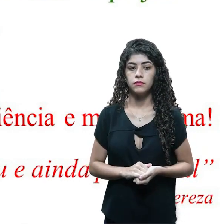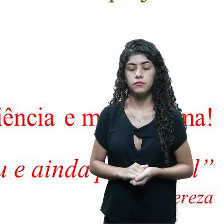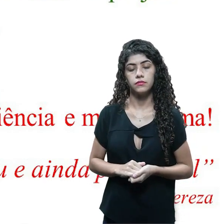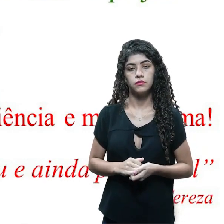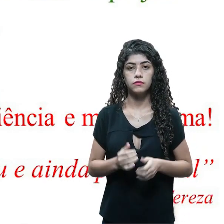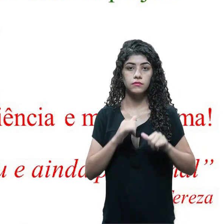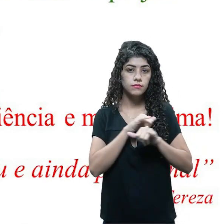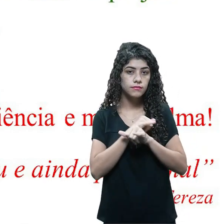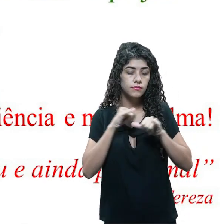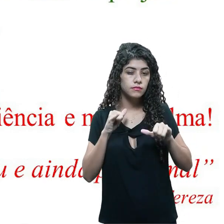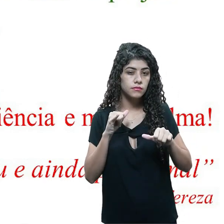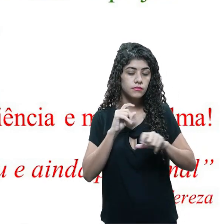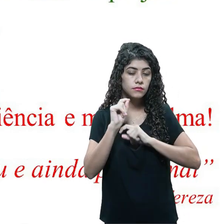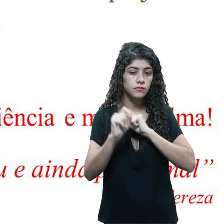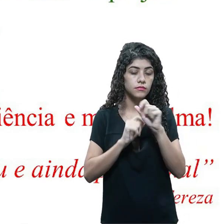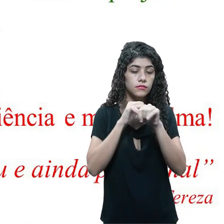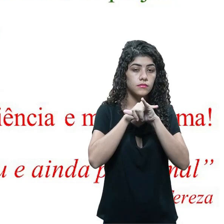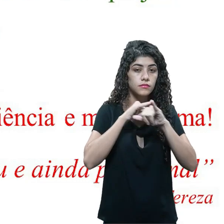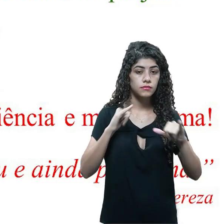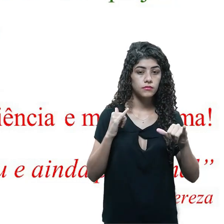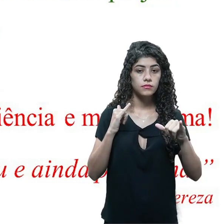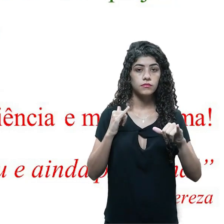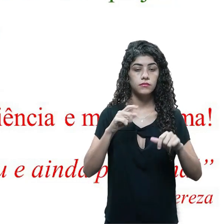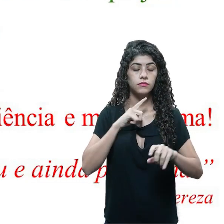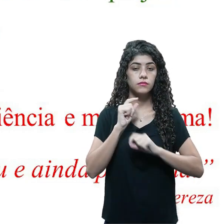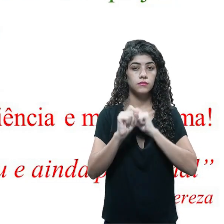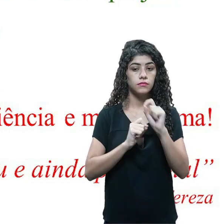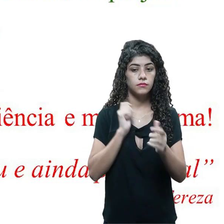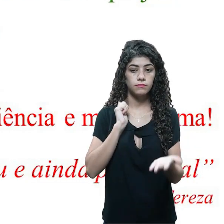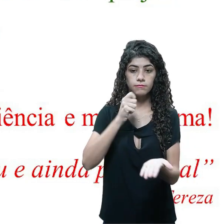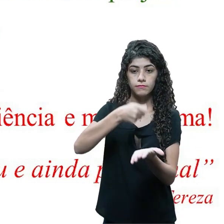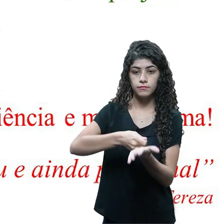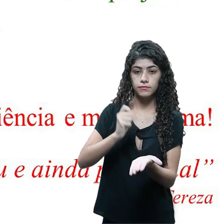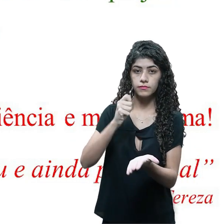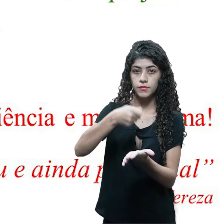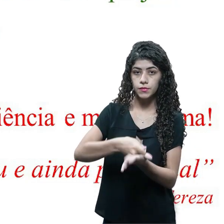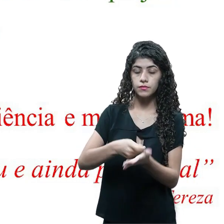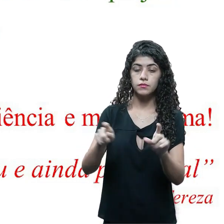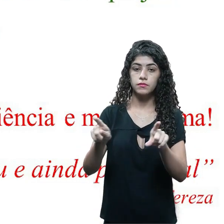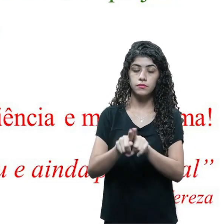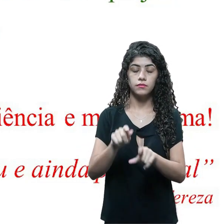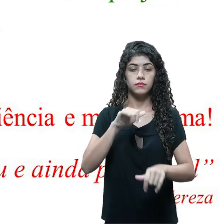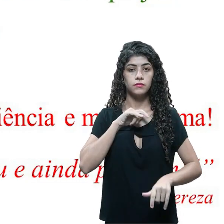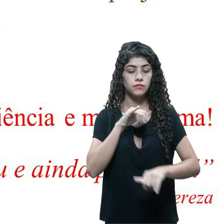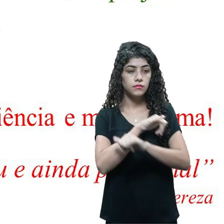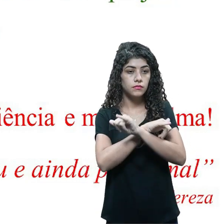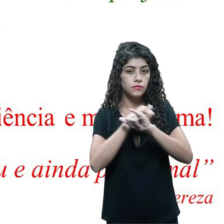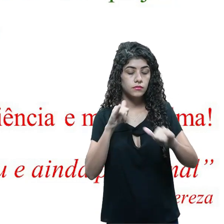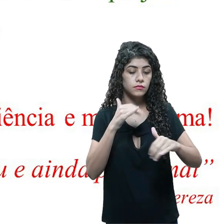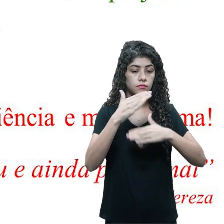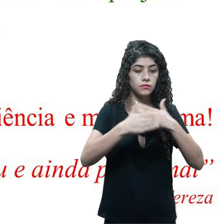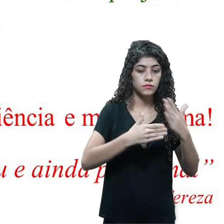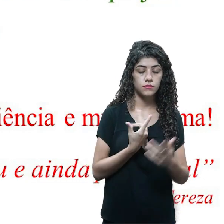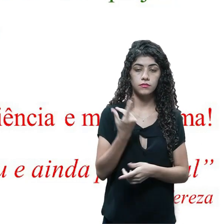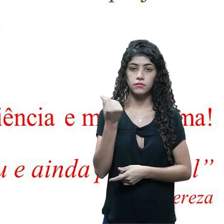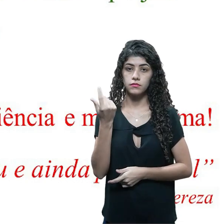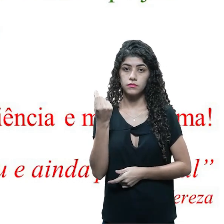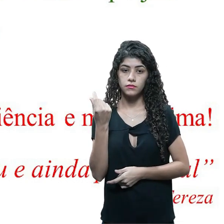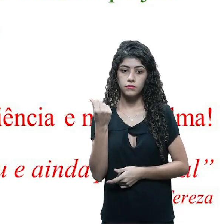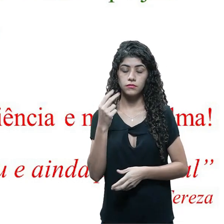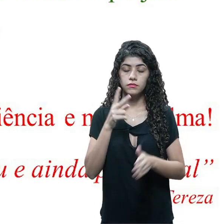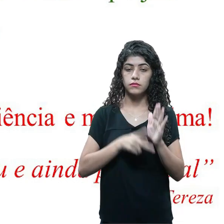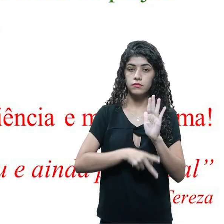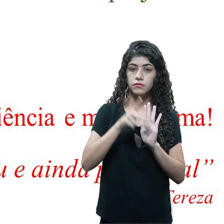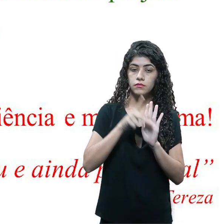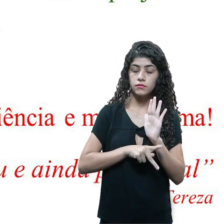informações, conforme forem enviados os extratos bancários e efetuados os pagamentos. Inclua as informações de movimentação